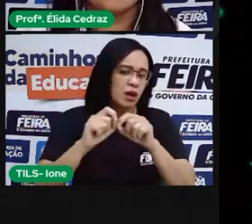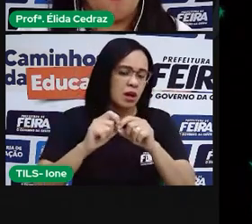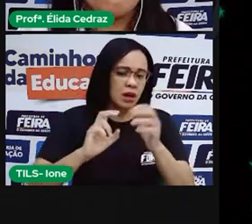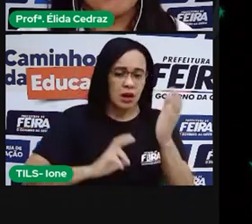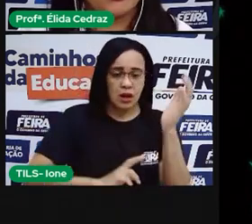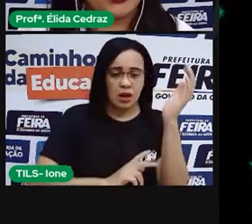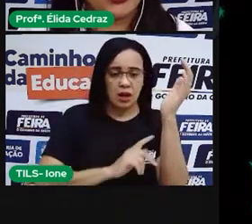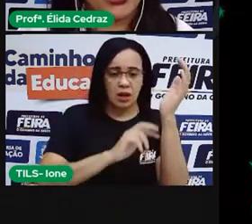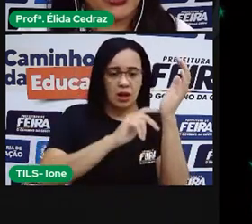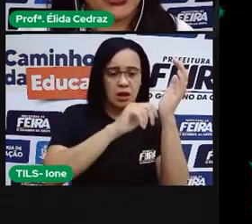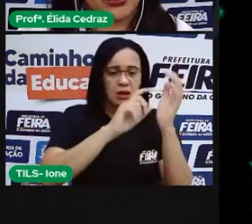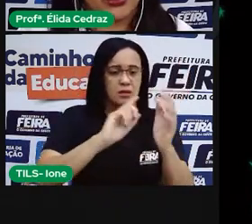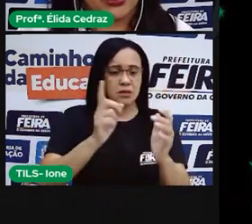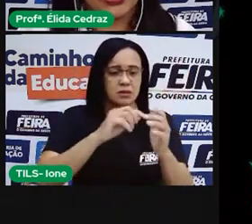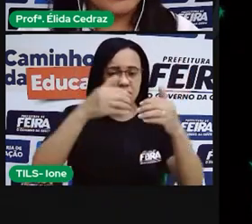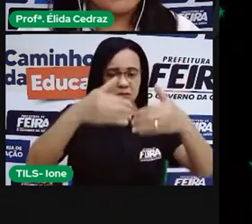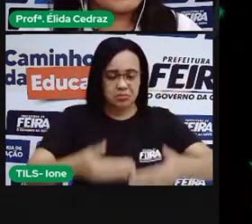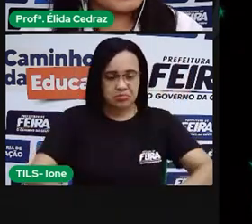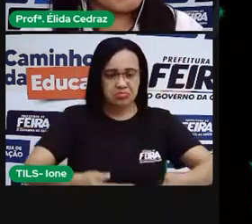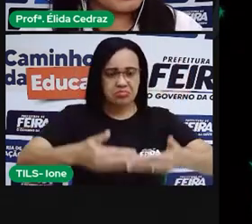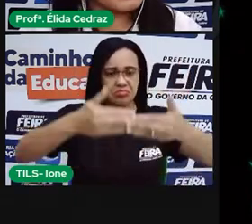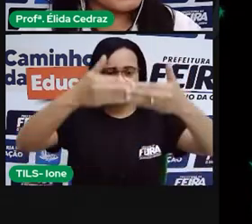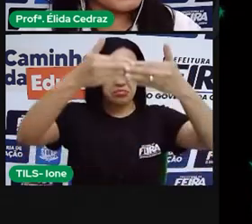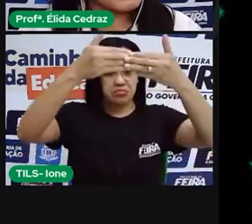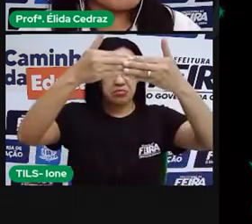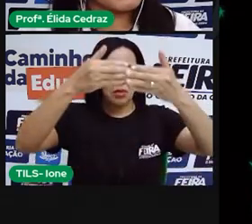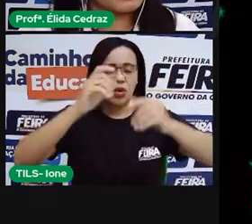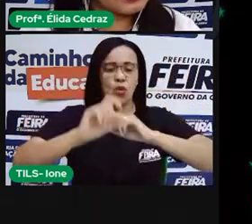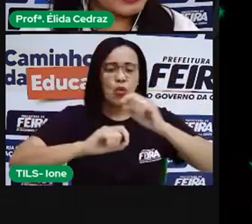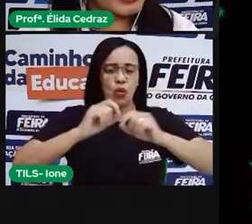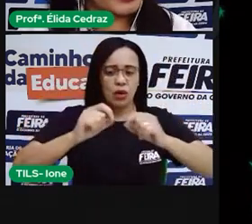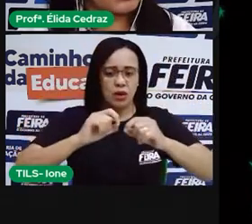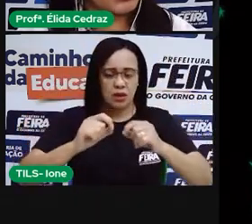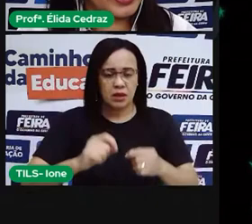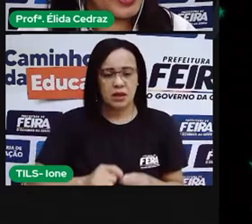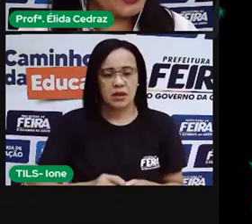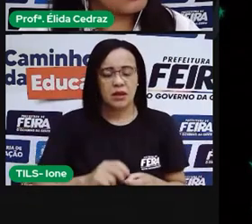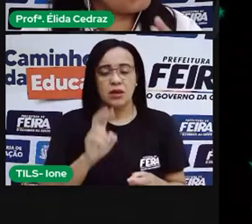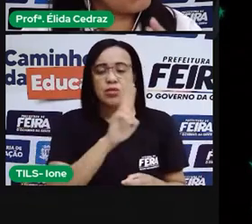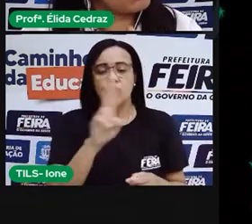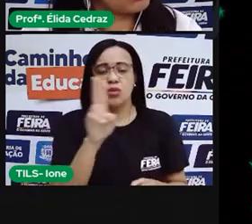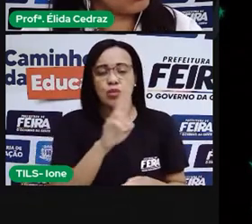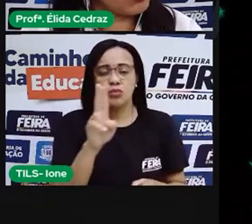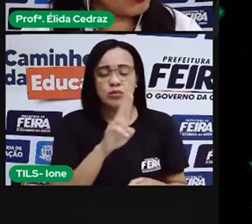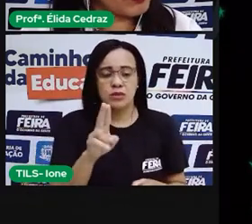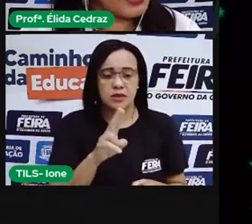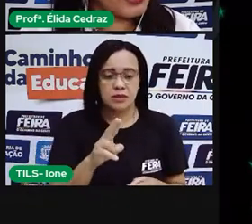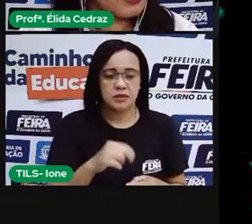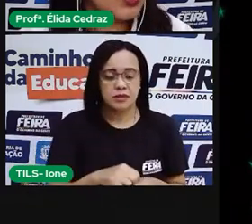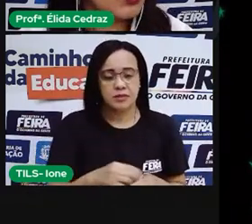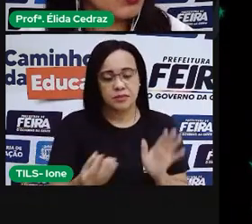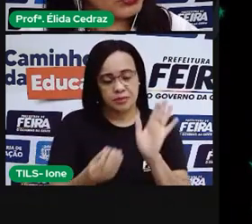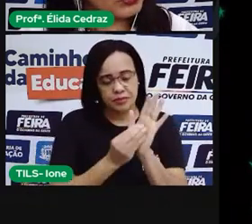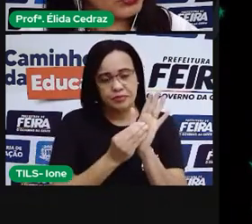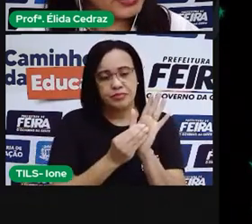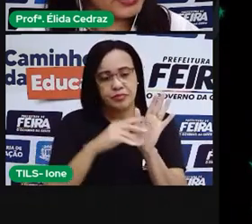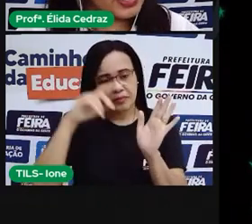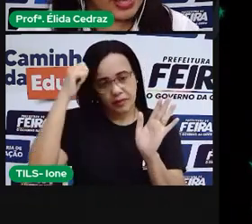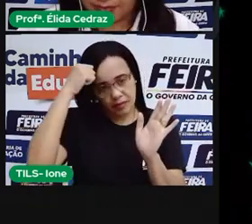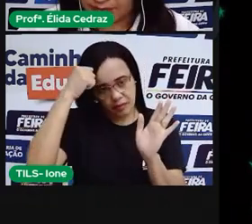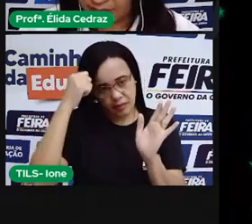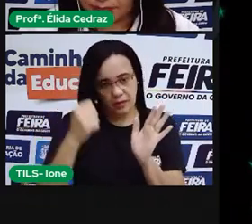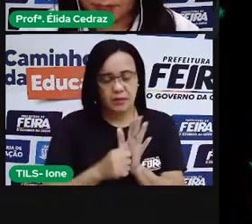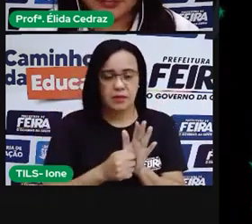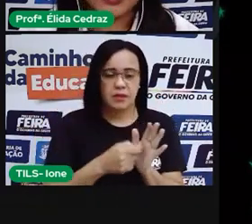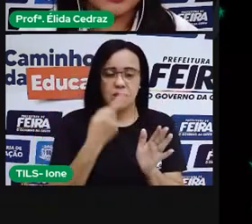um muro. Você vai escrever na lacuna Com um R ou com dois R's?